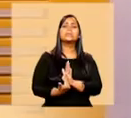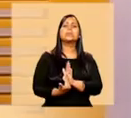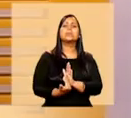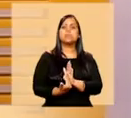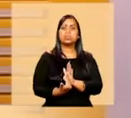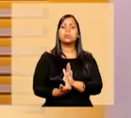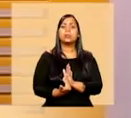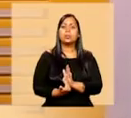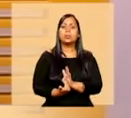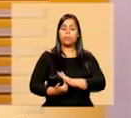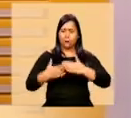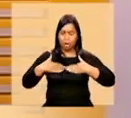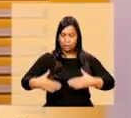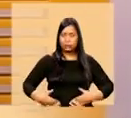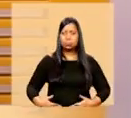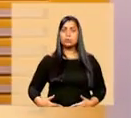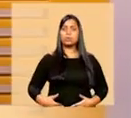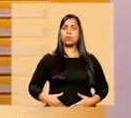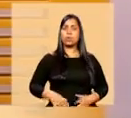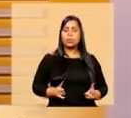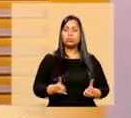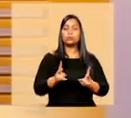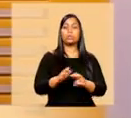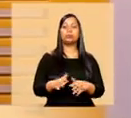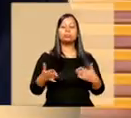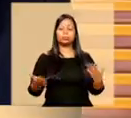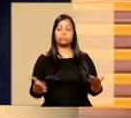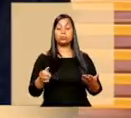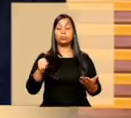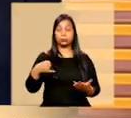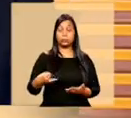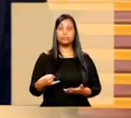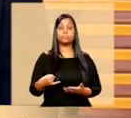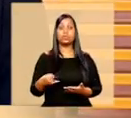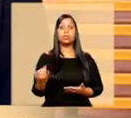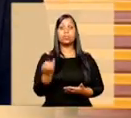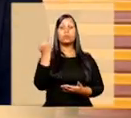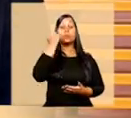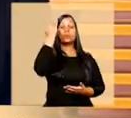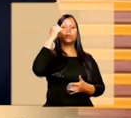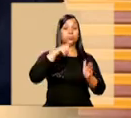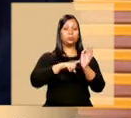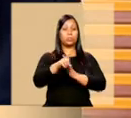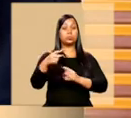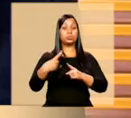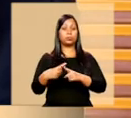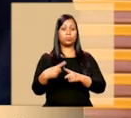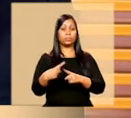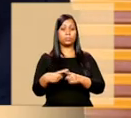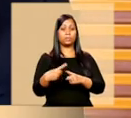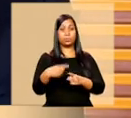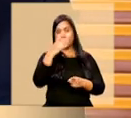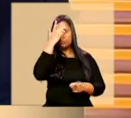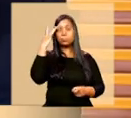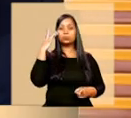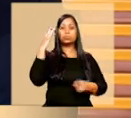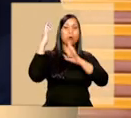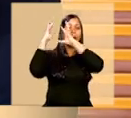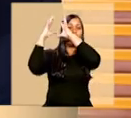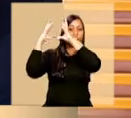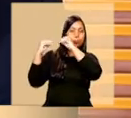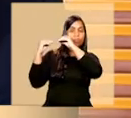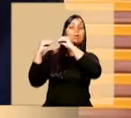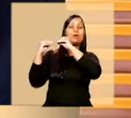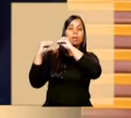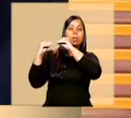procedimentos para a manutenção desse corpo após a morte encefálica? Sim, esse é um ponto importante, porque uma vez que a pessoa está em